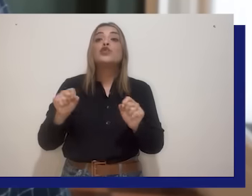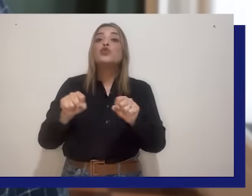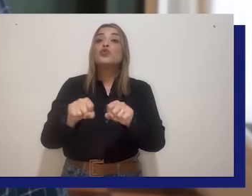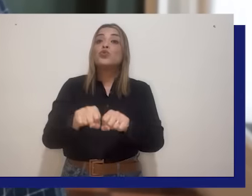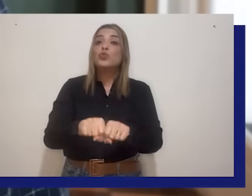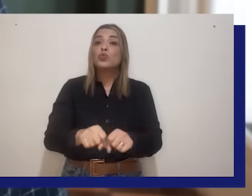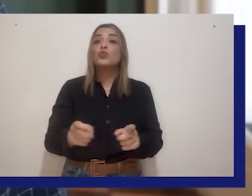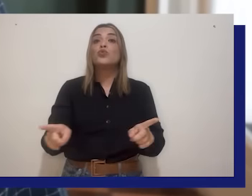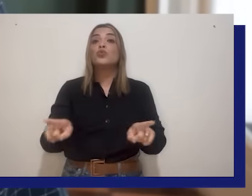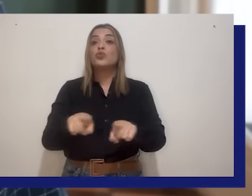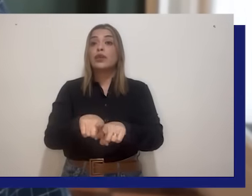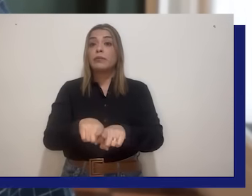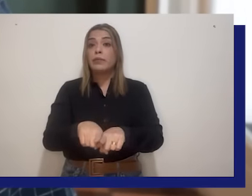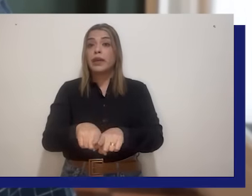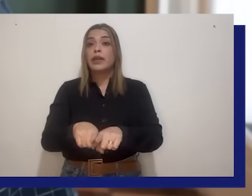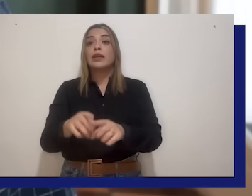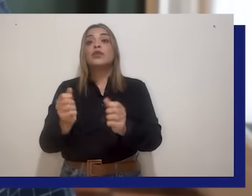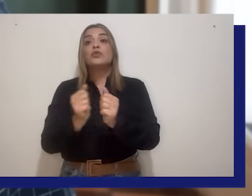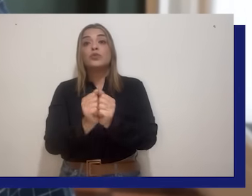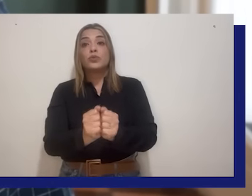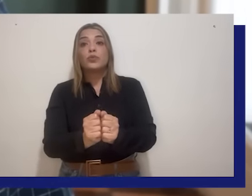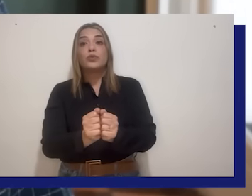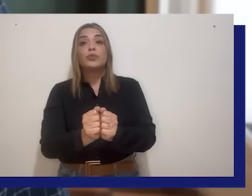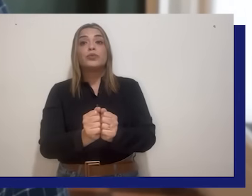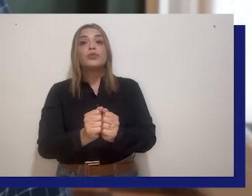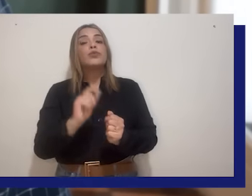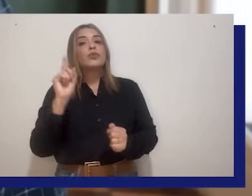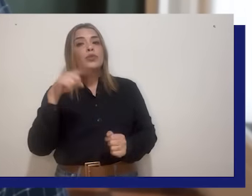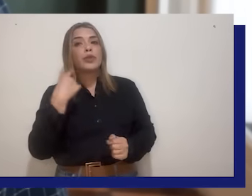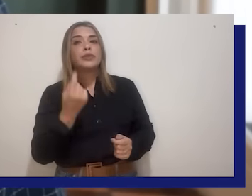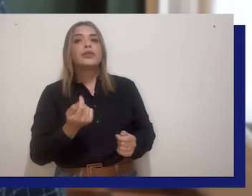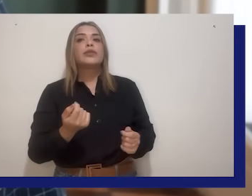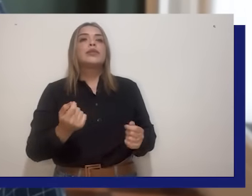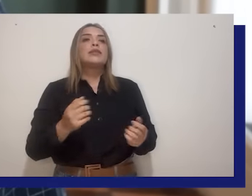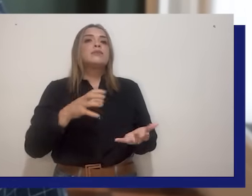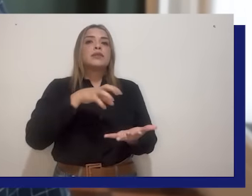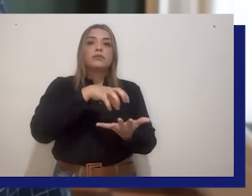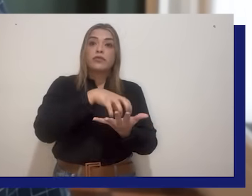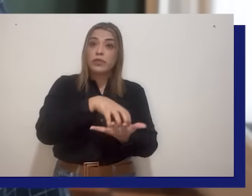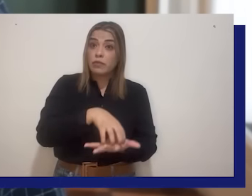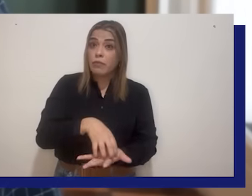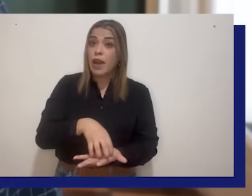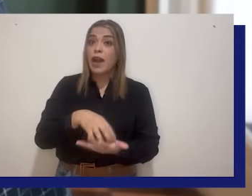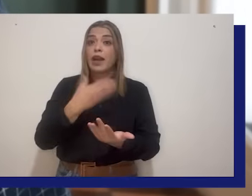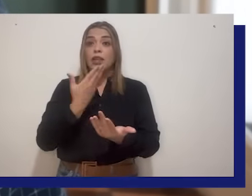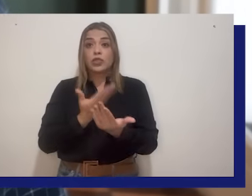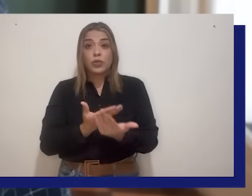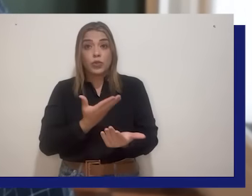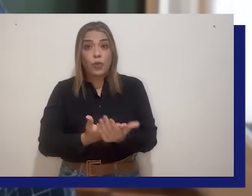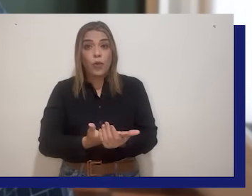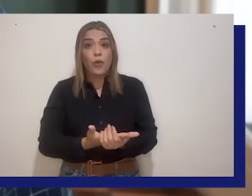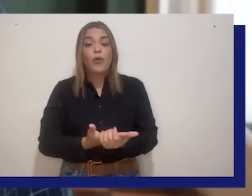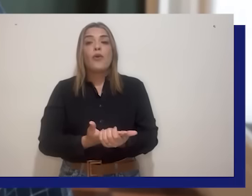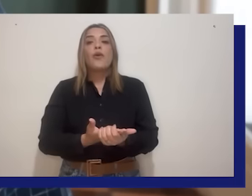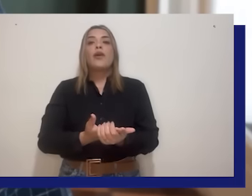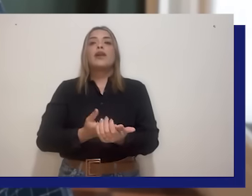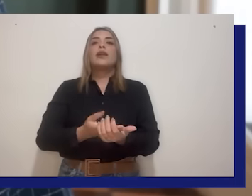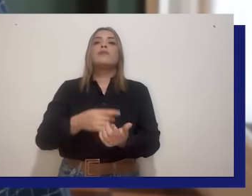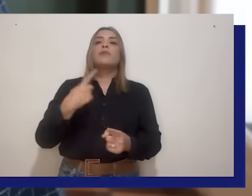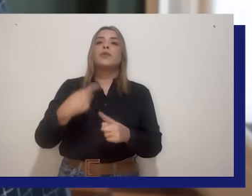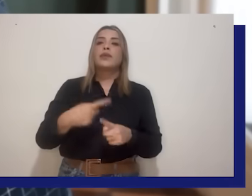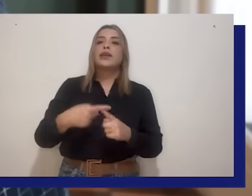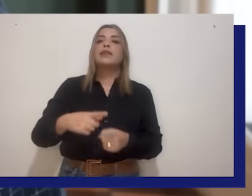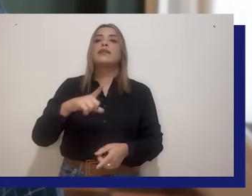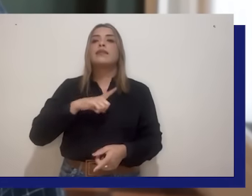gente. Temos pela frente o desafio de consolidar a escola de mediação. A escola de mediação recém-inaugurada,